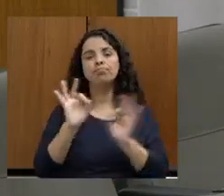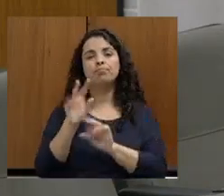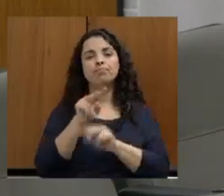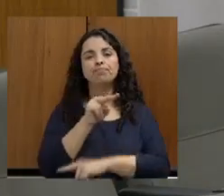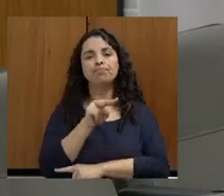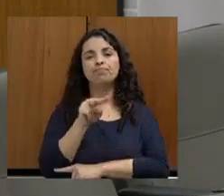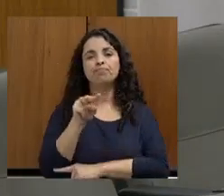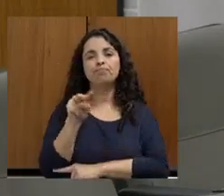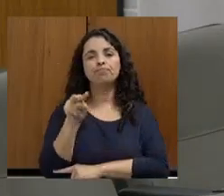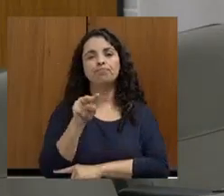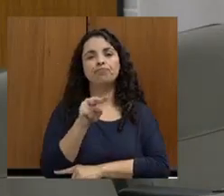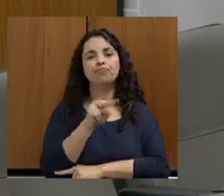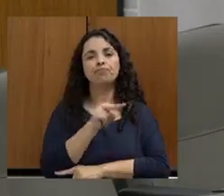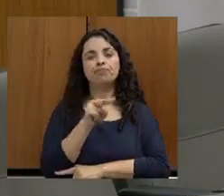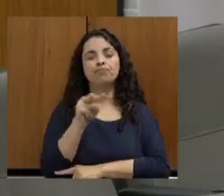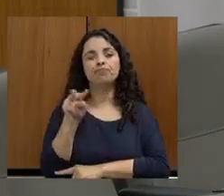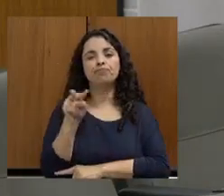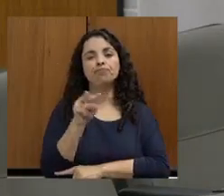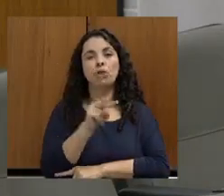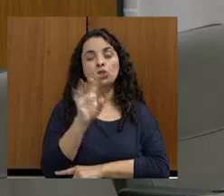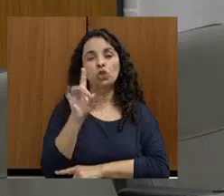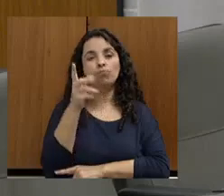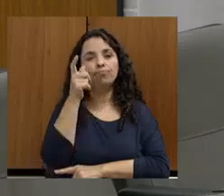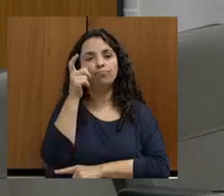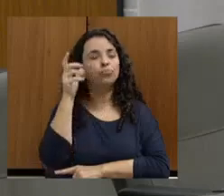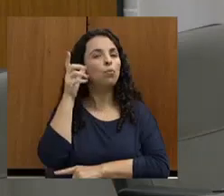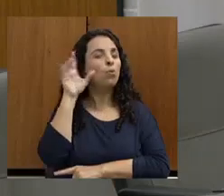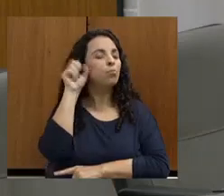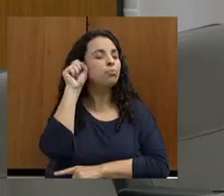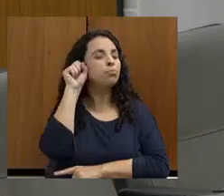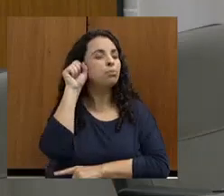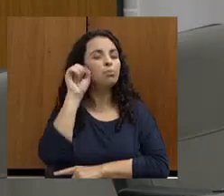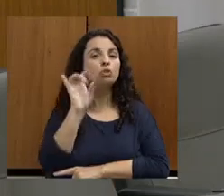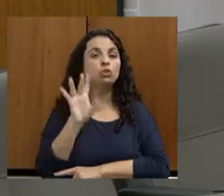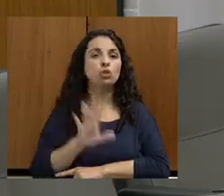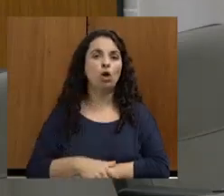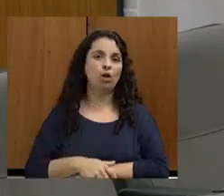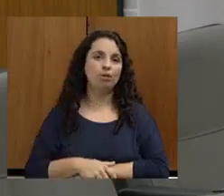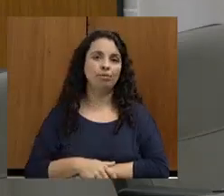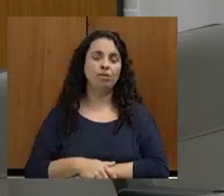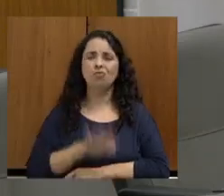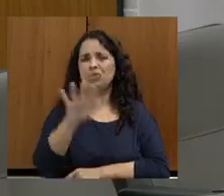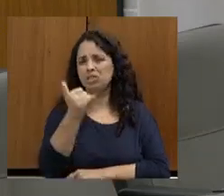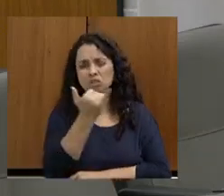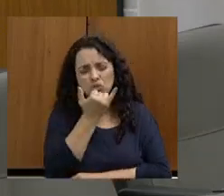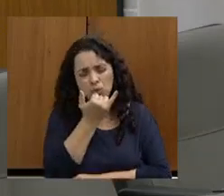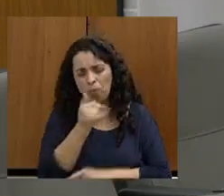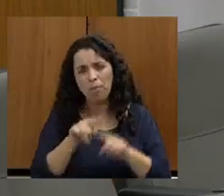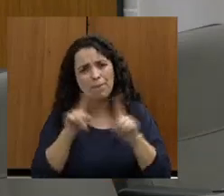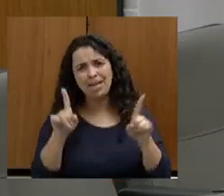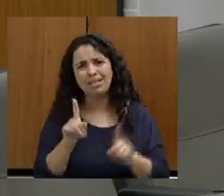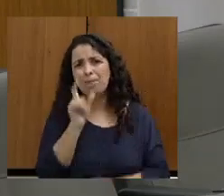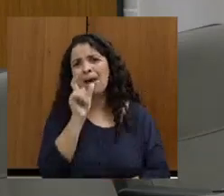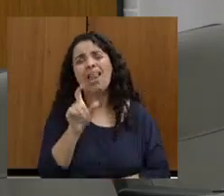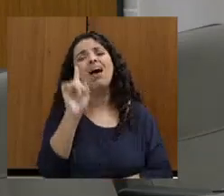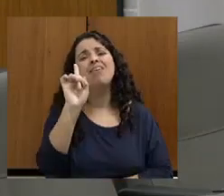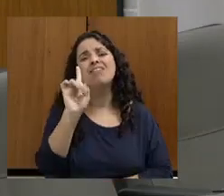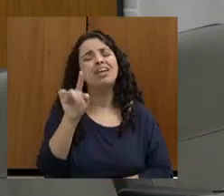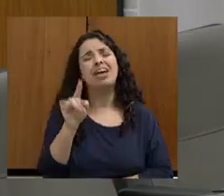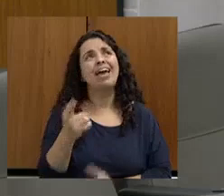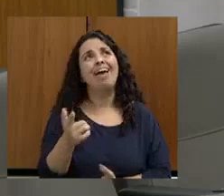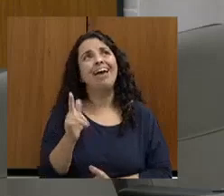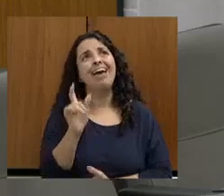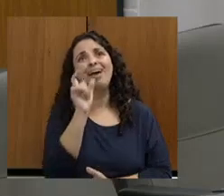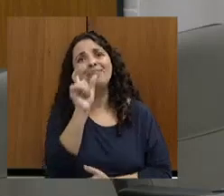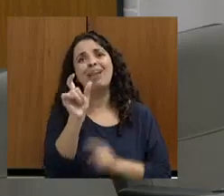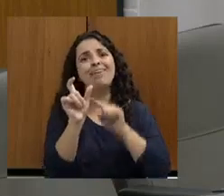o mesmo... Literalmente, vocês vão me perdoar, mas eu não tenho como falar outra coisa com vocês. Até para dar